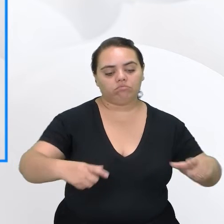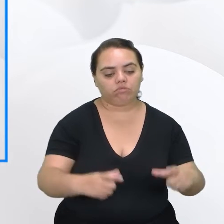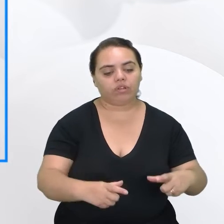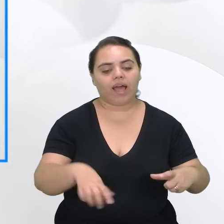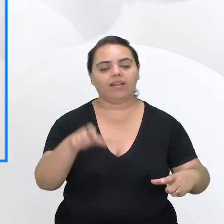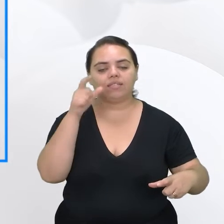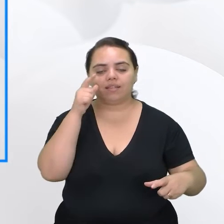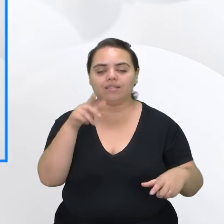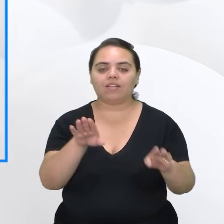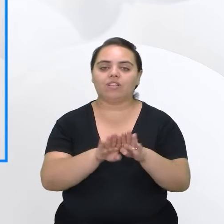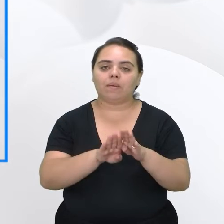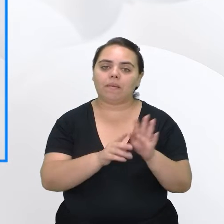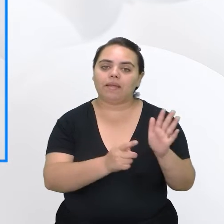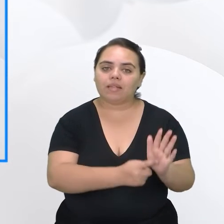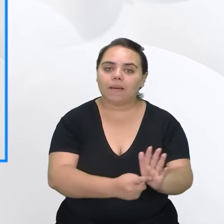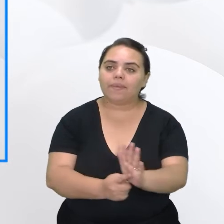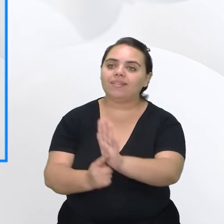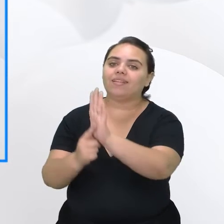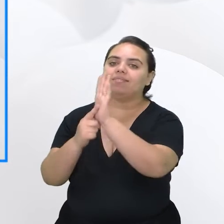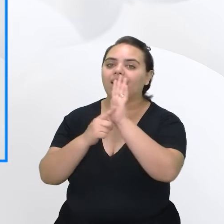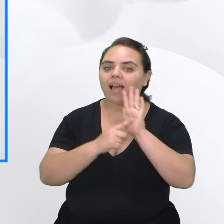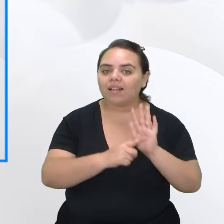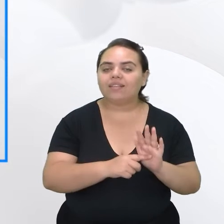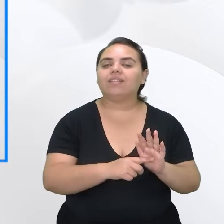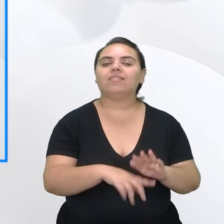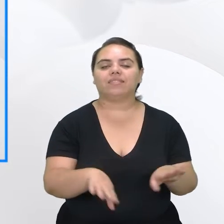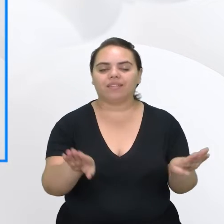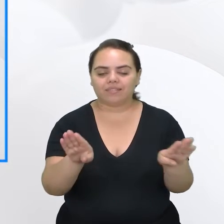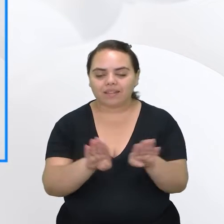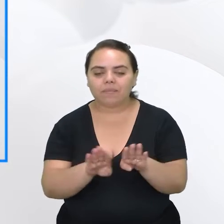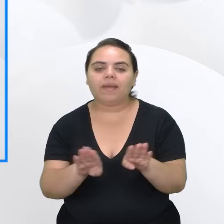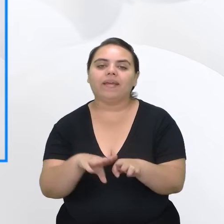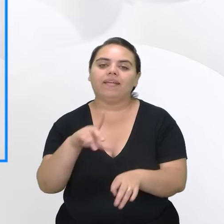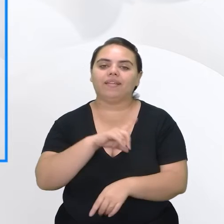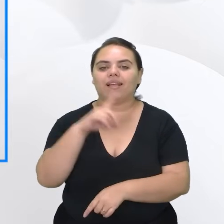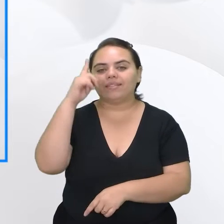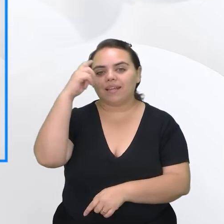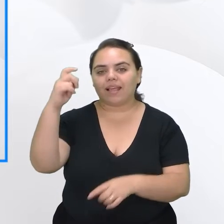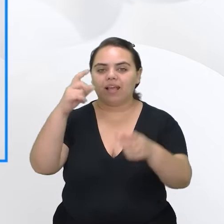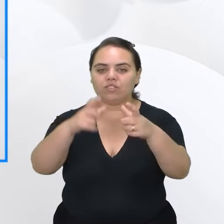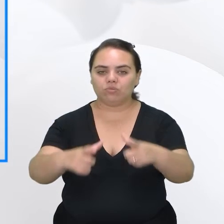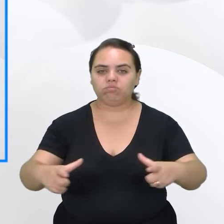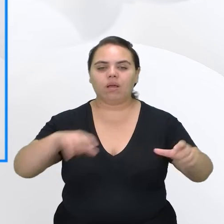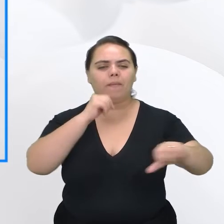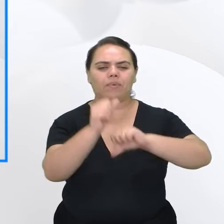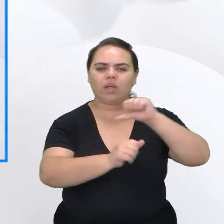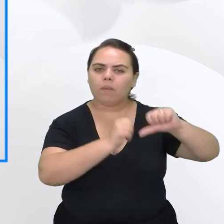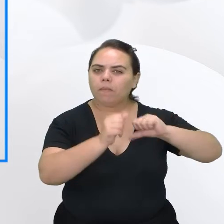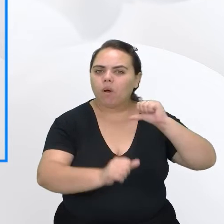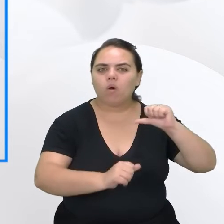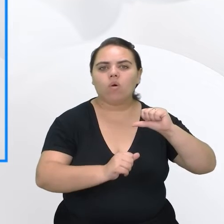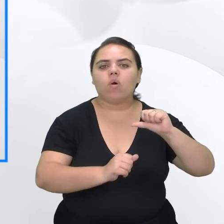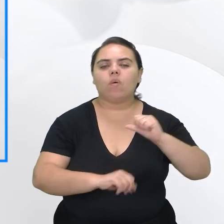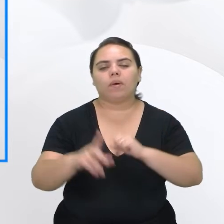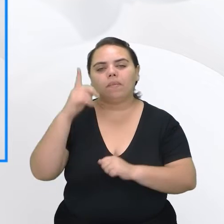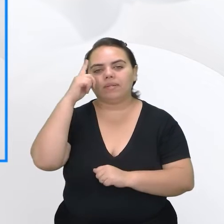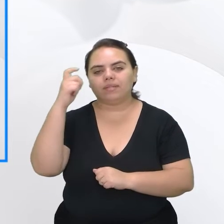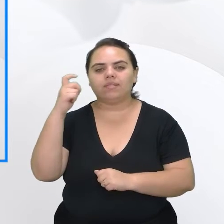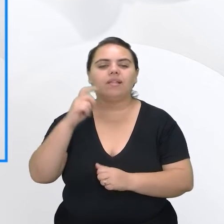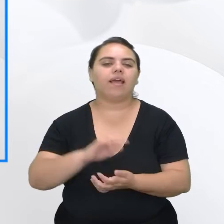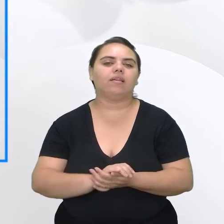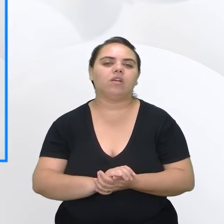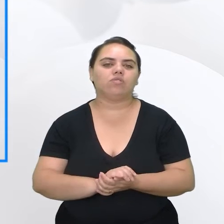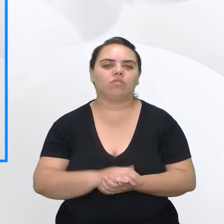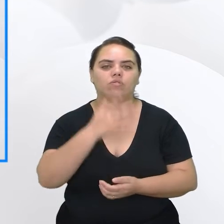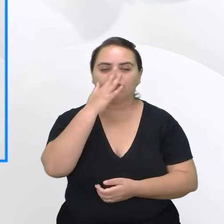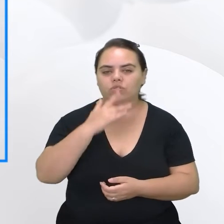serem apresentadas. Então, tem também essa ideia de ampliar um pouco o repertório, né, dessas crianças e jovens. Então, às vezes, um